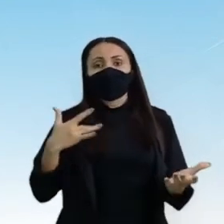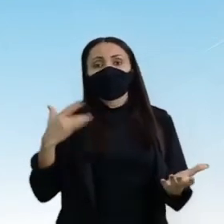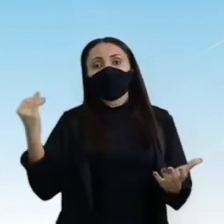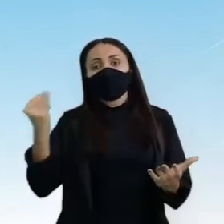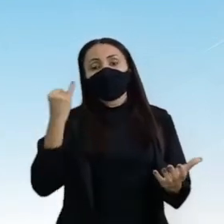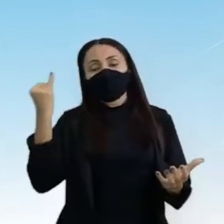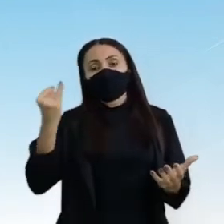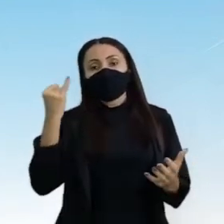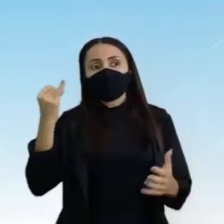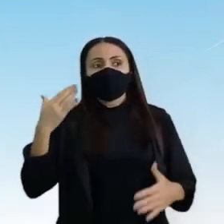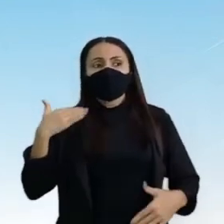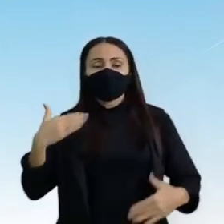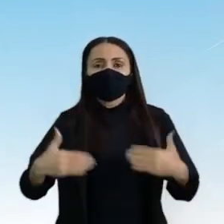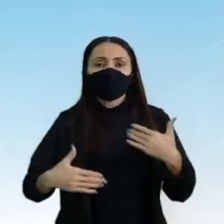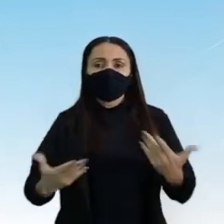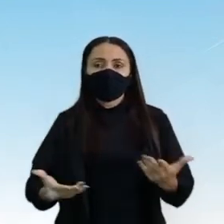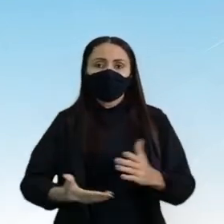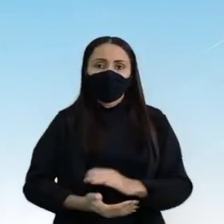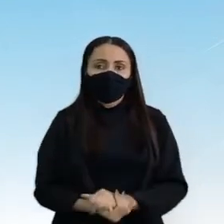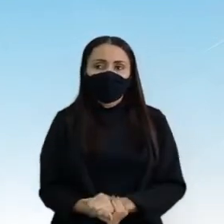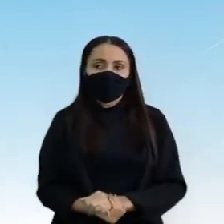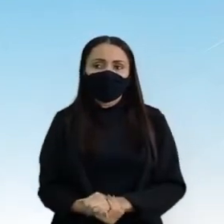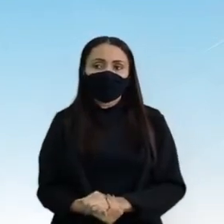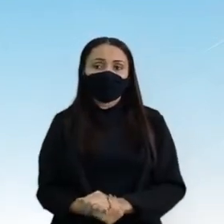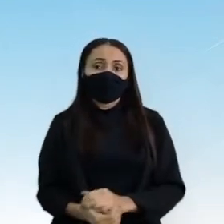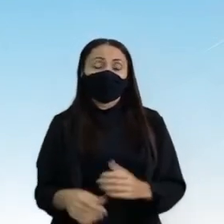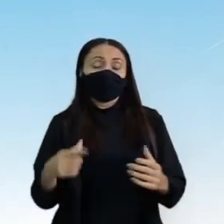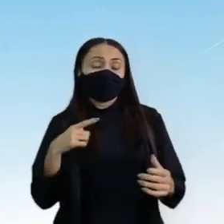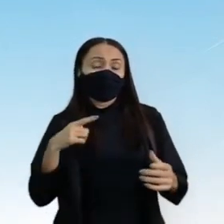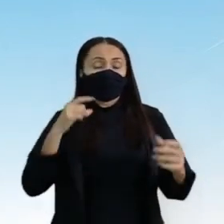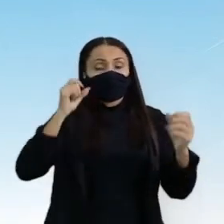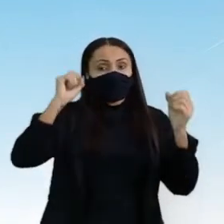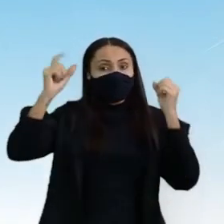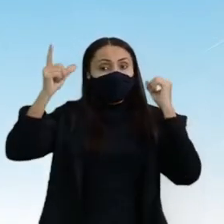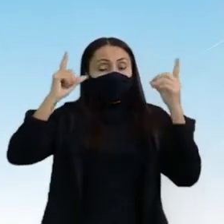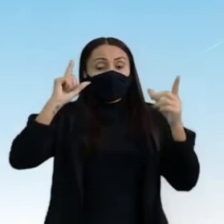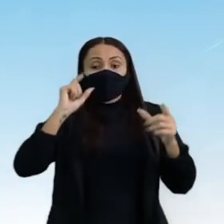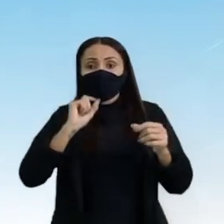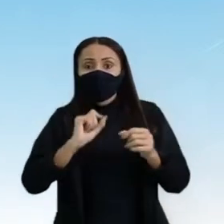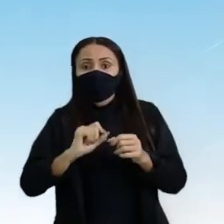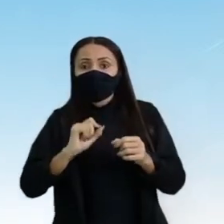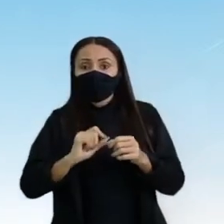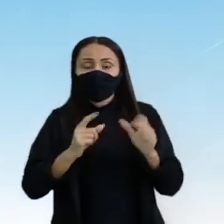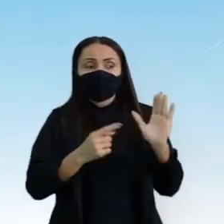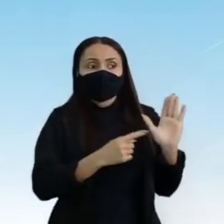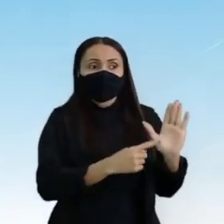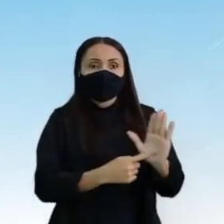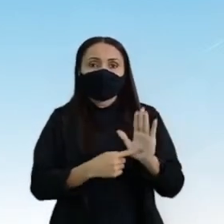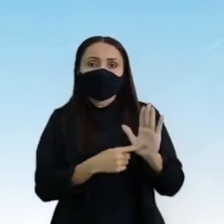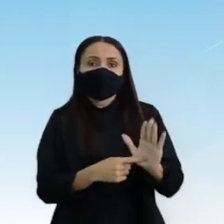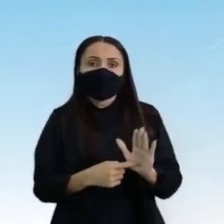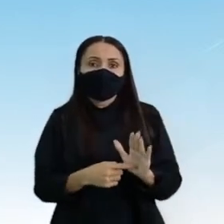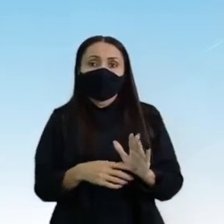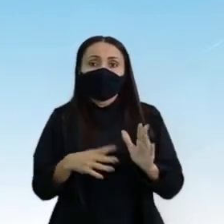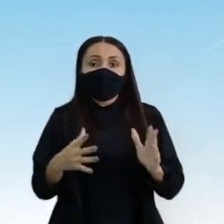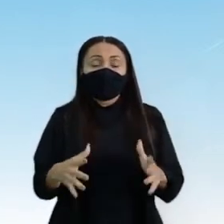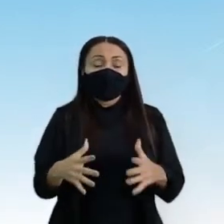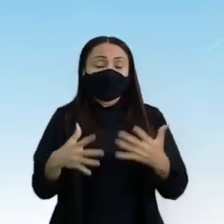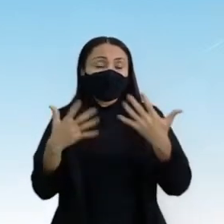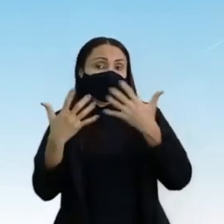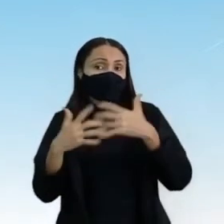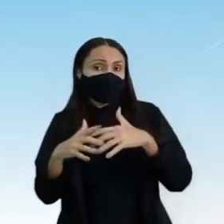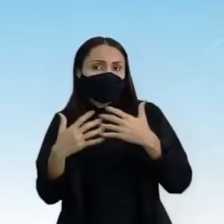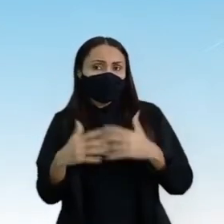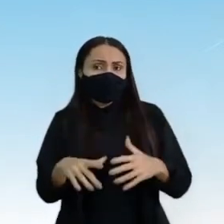seu corpo. Não mostrar, porque quando a gente tem essa ideia de fazer para mostrar, muitas vezes é frustrante, porque as pessoas